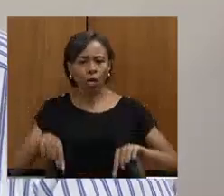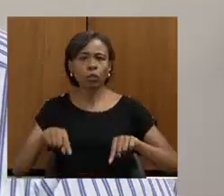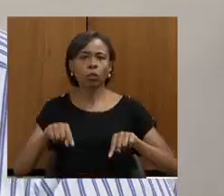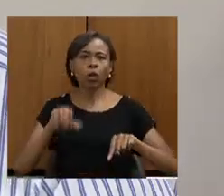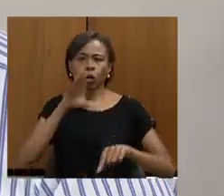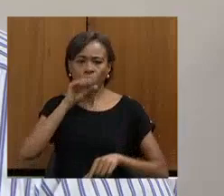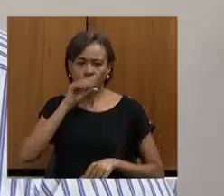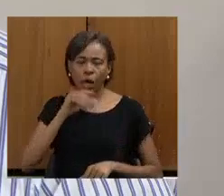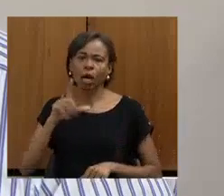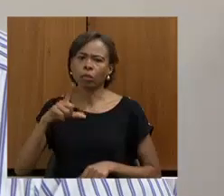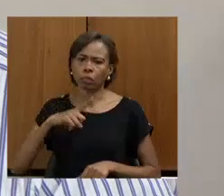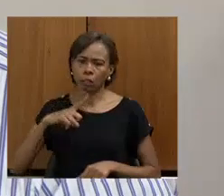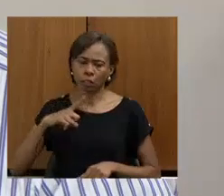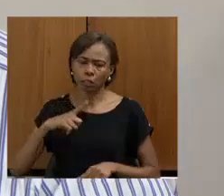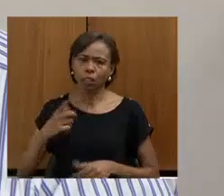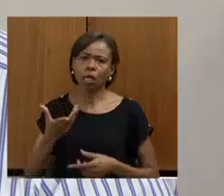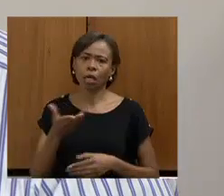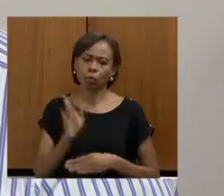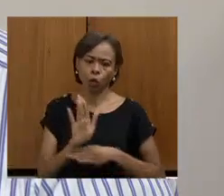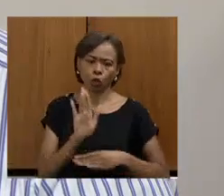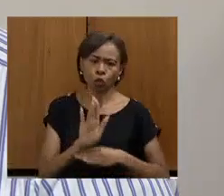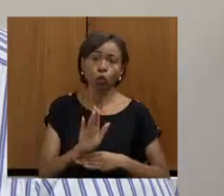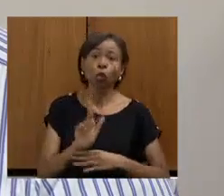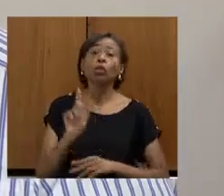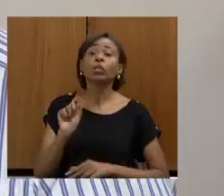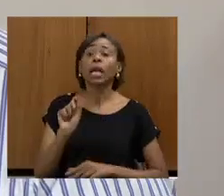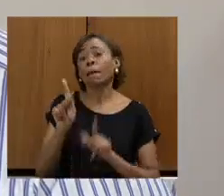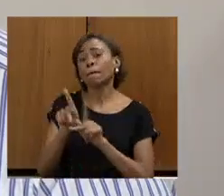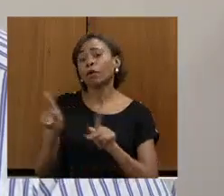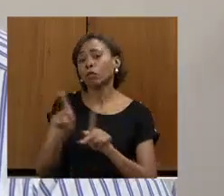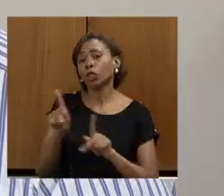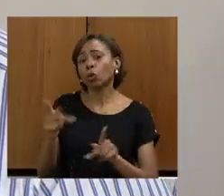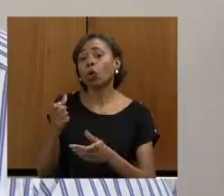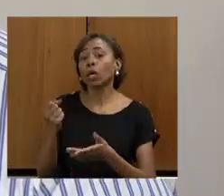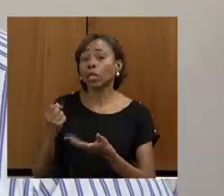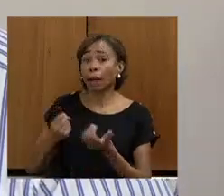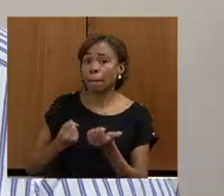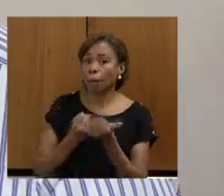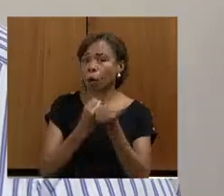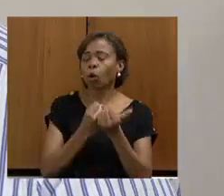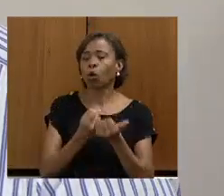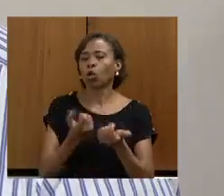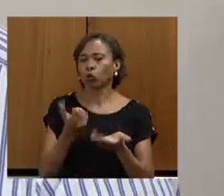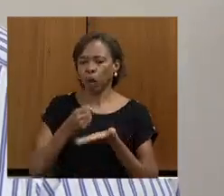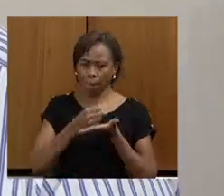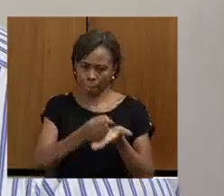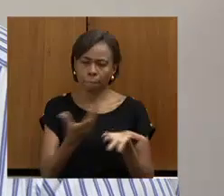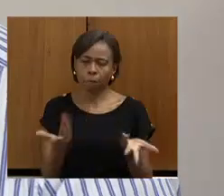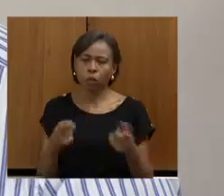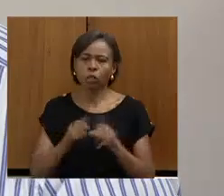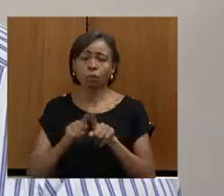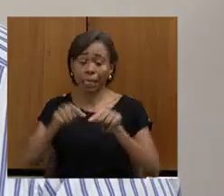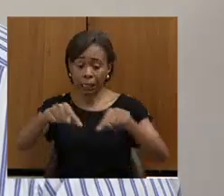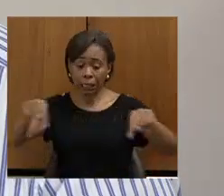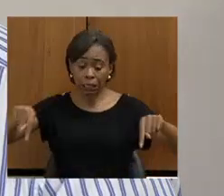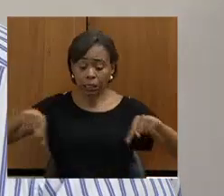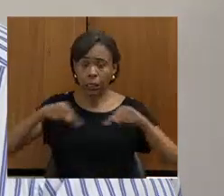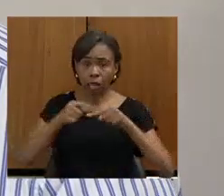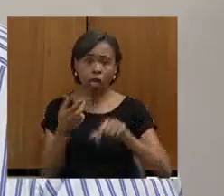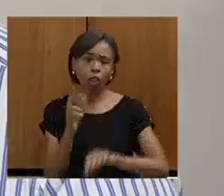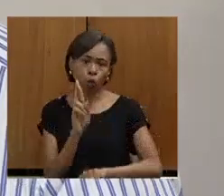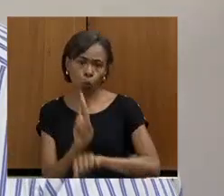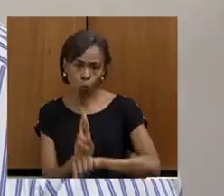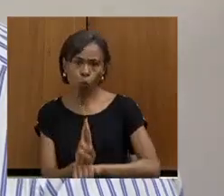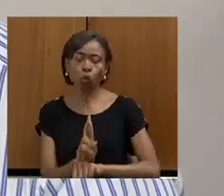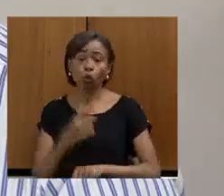bem atendido enquanto professores de apoio, sala de recursos. Então, disponibilizamos isso para os nossos